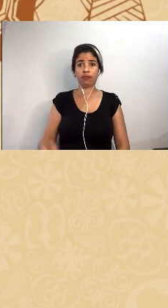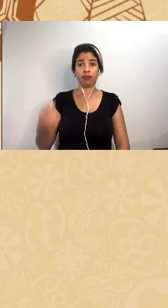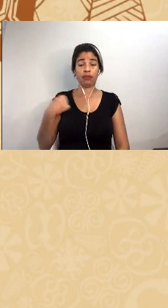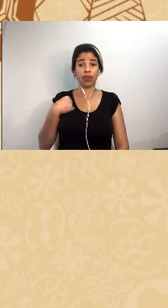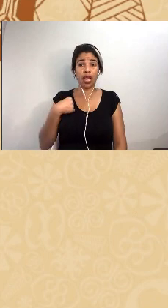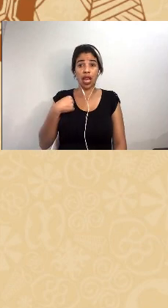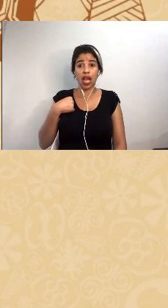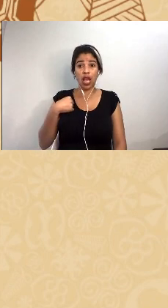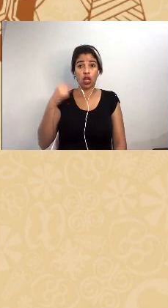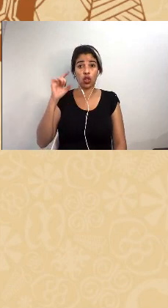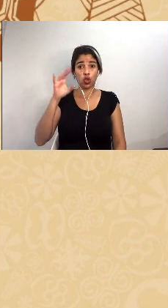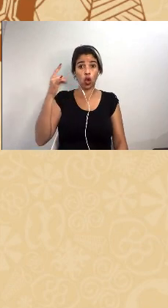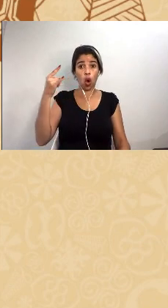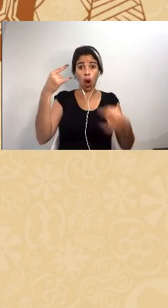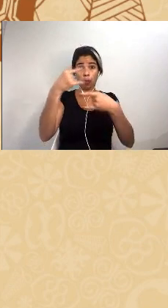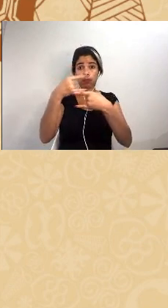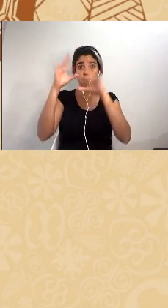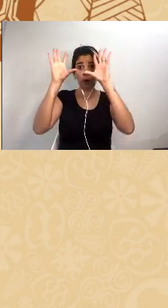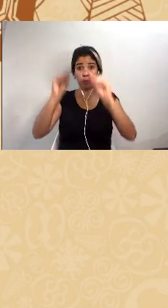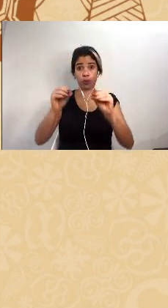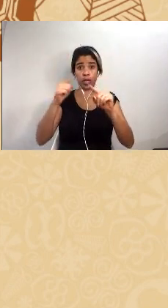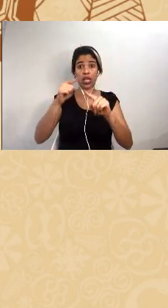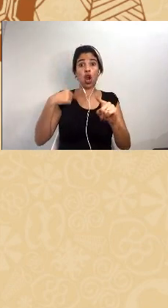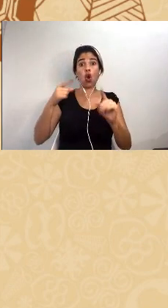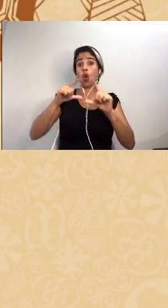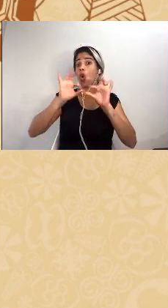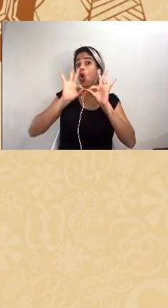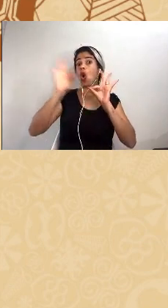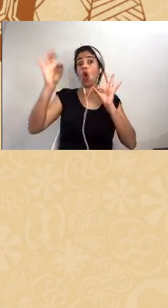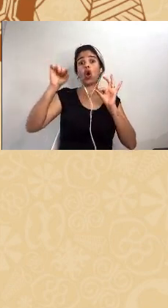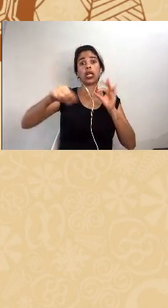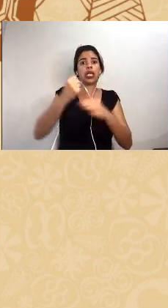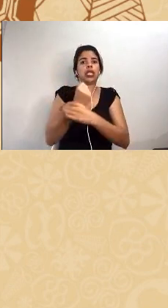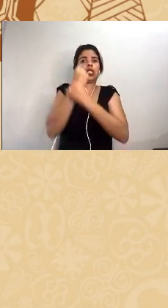Eu só vou desligar essa live quando eu estiver longe daqui em segurança.